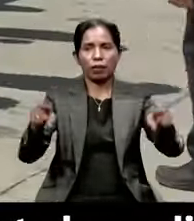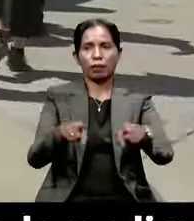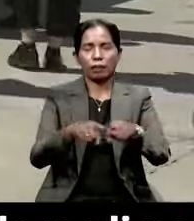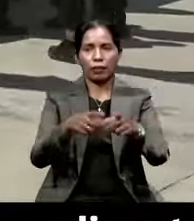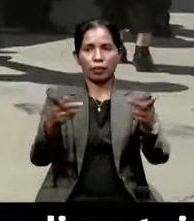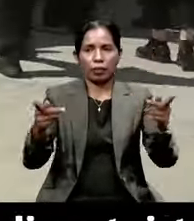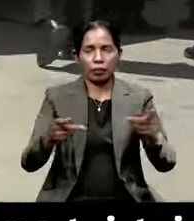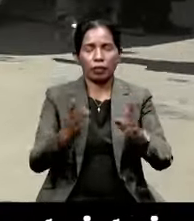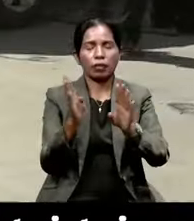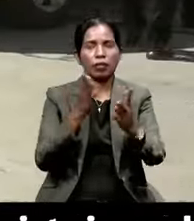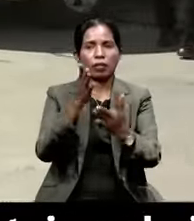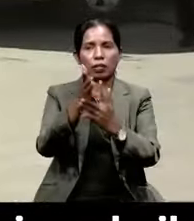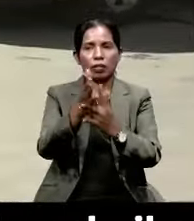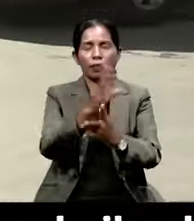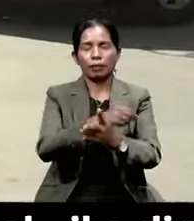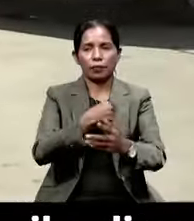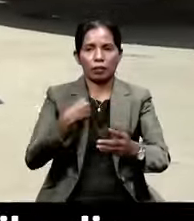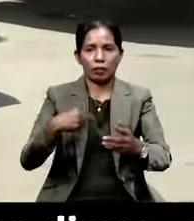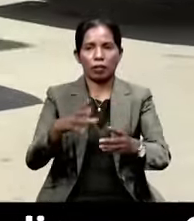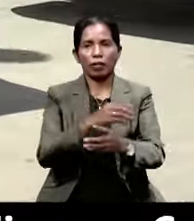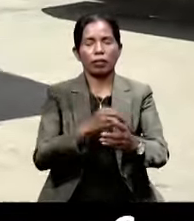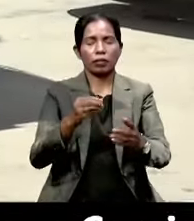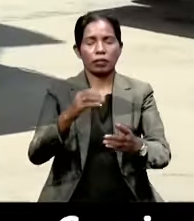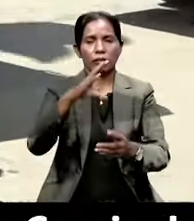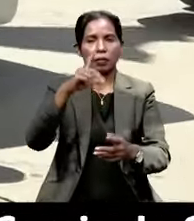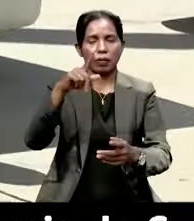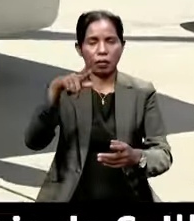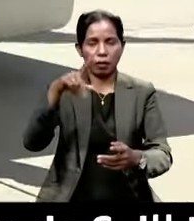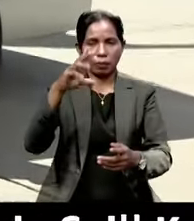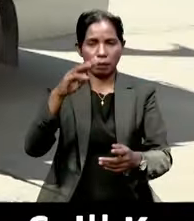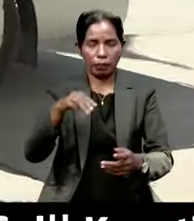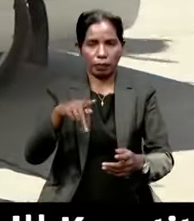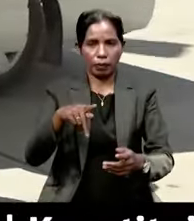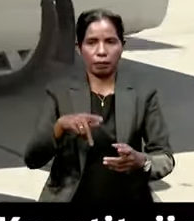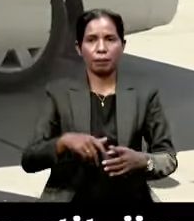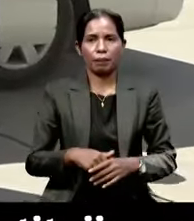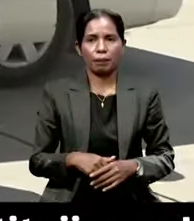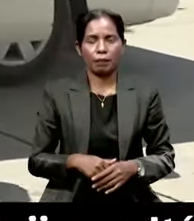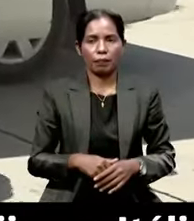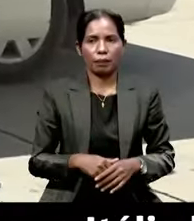portão entrada, Salão China no Salão CPLP. Mateus Romário, Adair Ximenes, GMN.